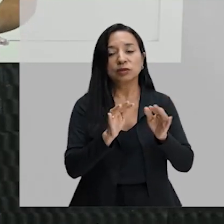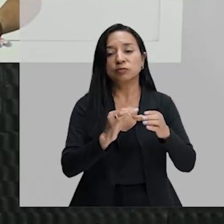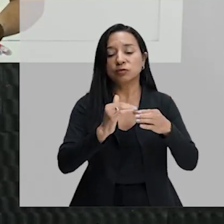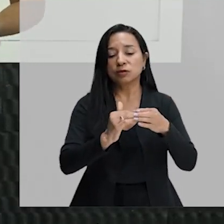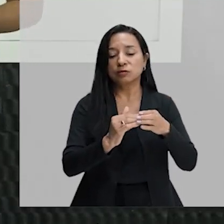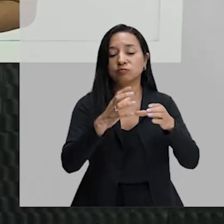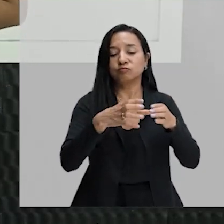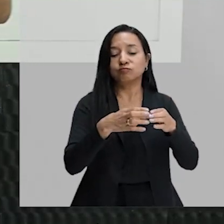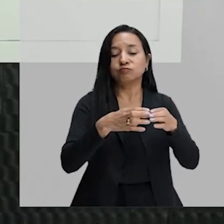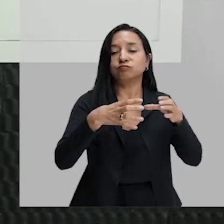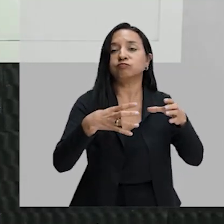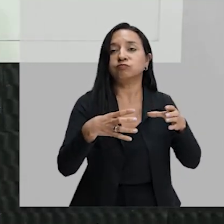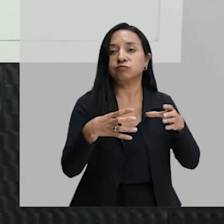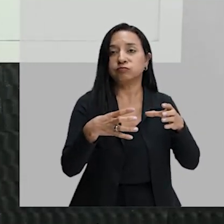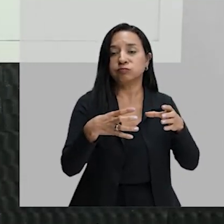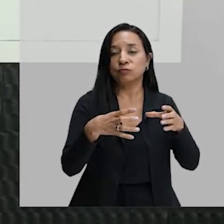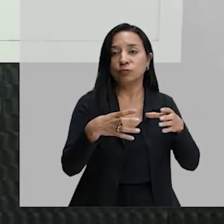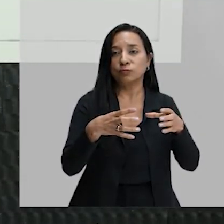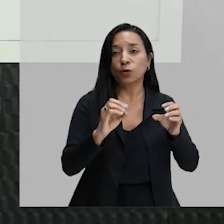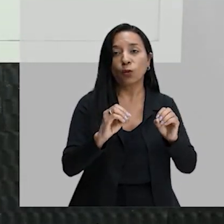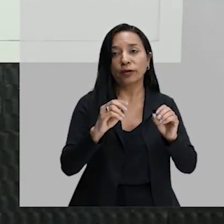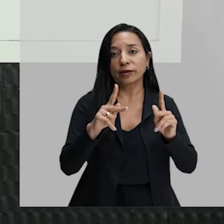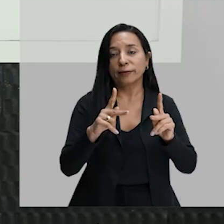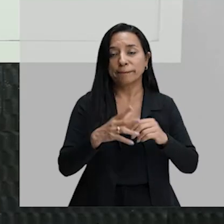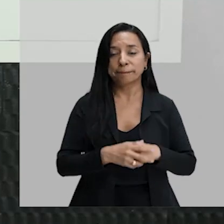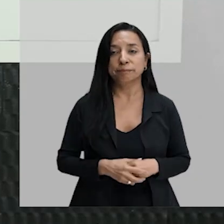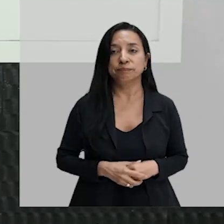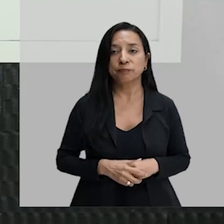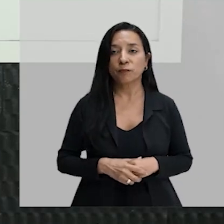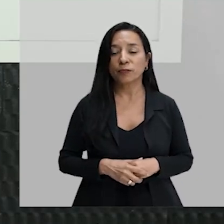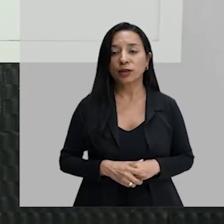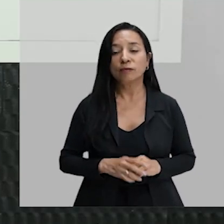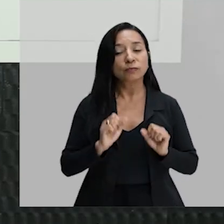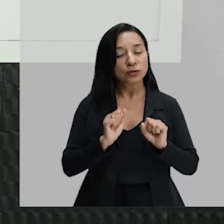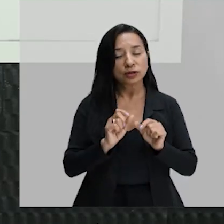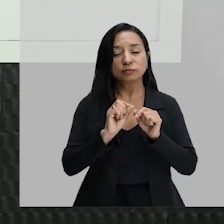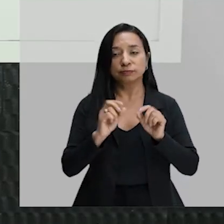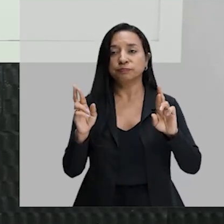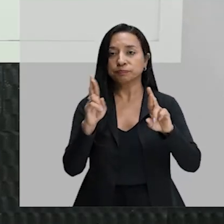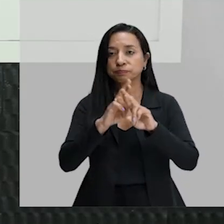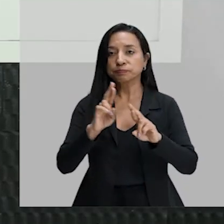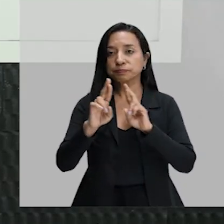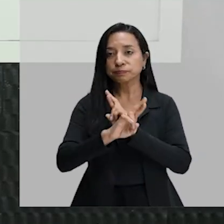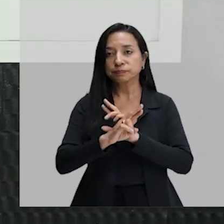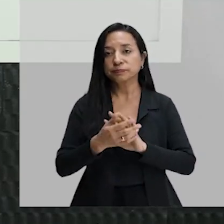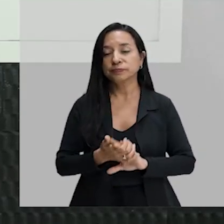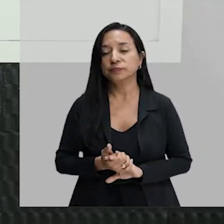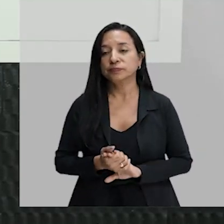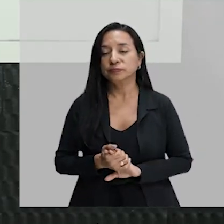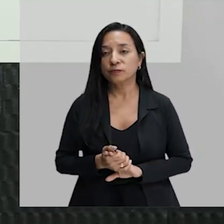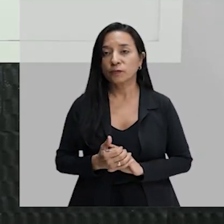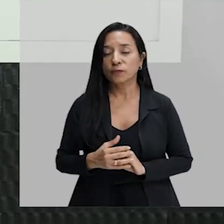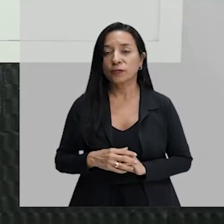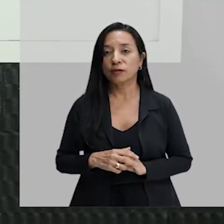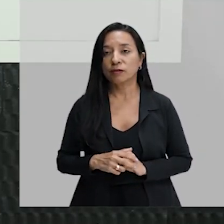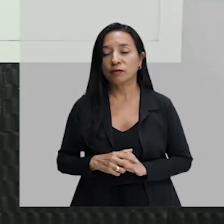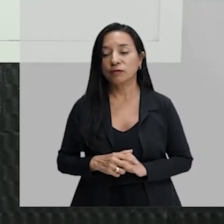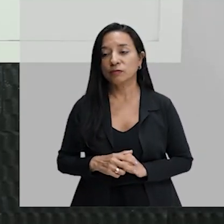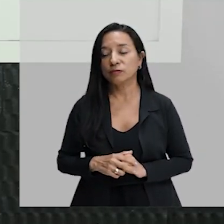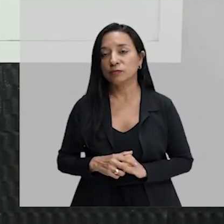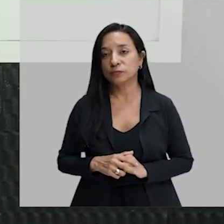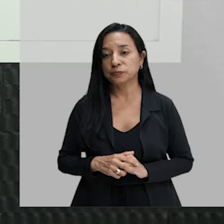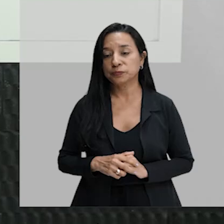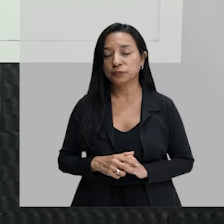dilatação. Tá ok? Então, nós podemos fazer essa relação. Ó, que a dilatação real vai